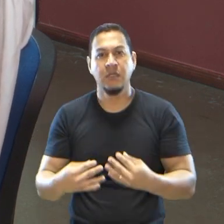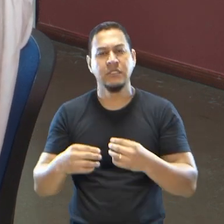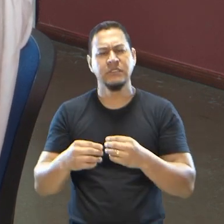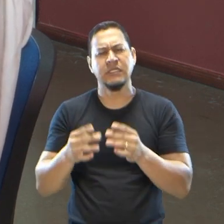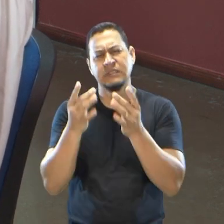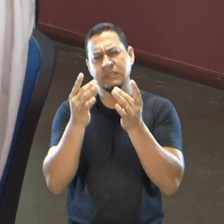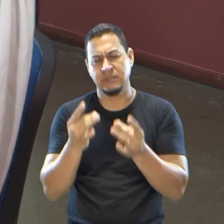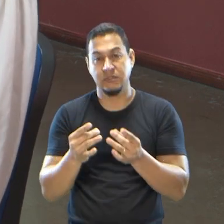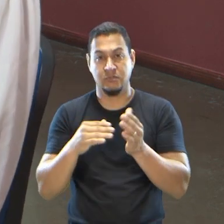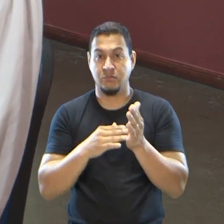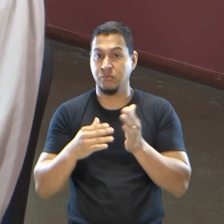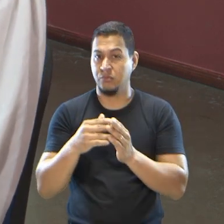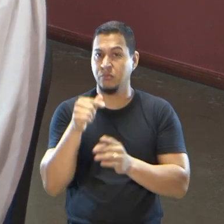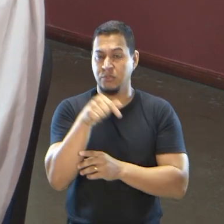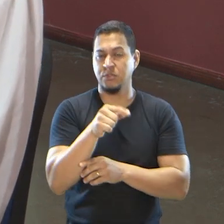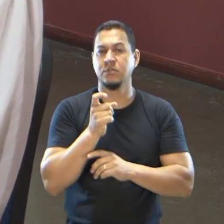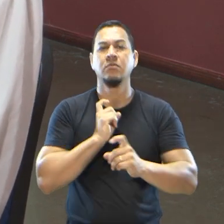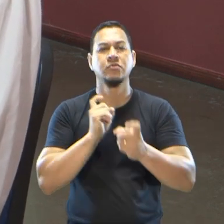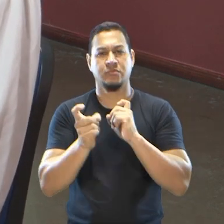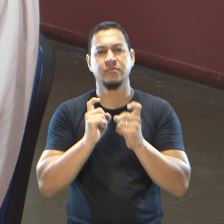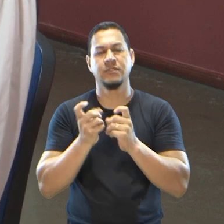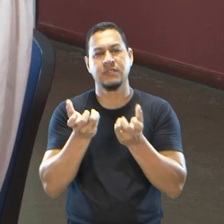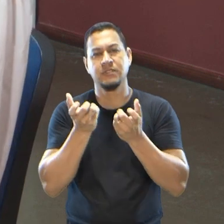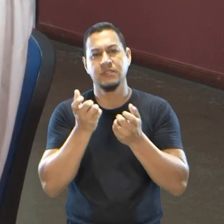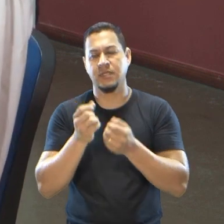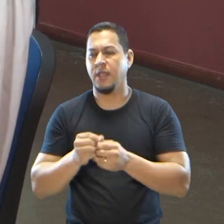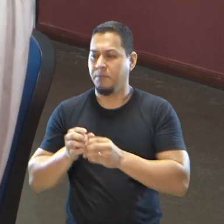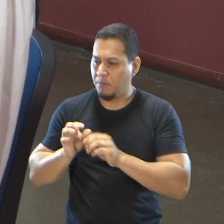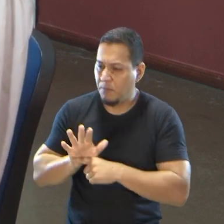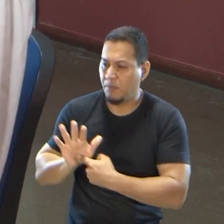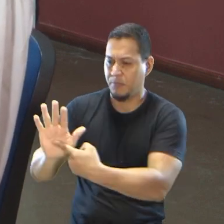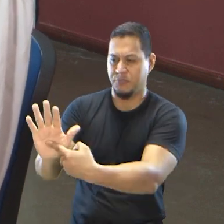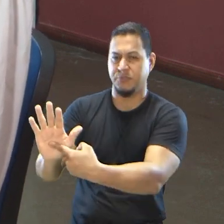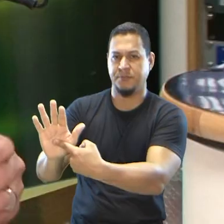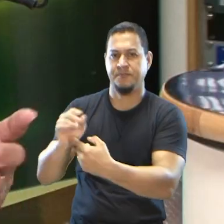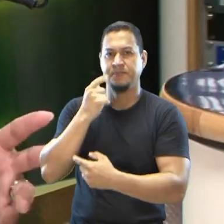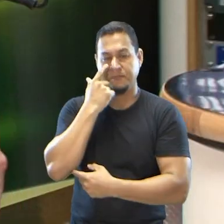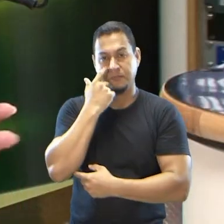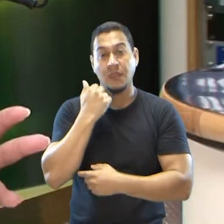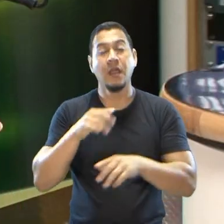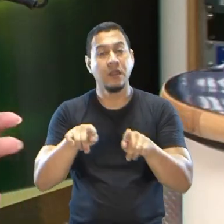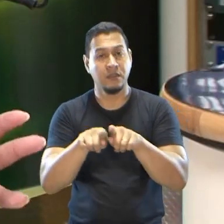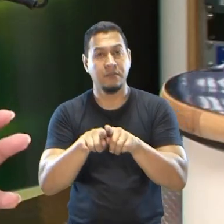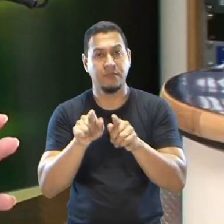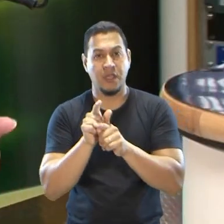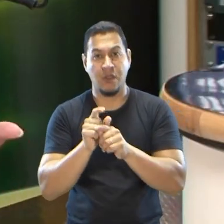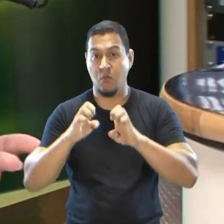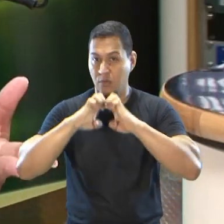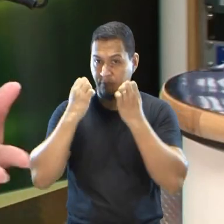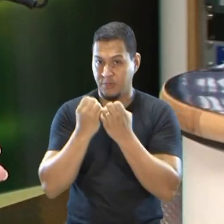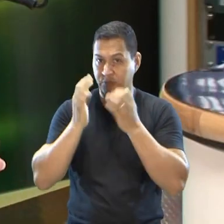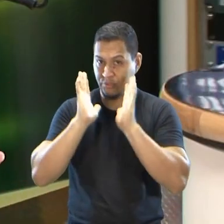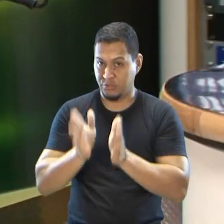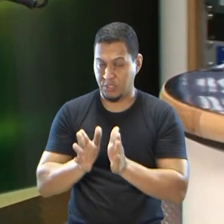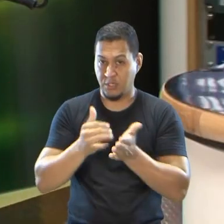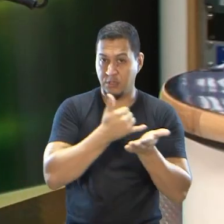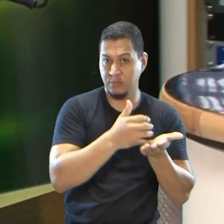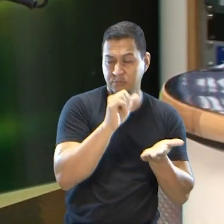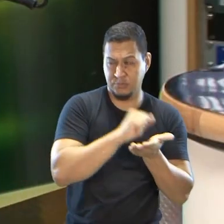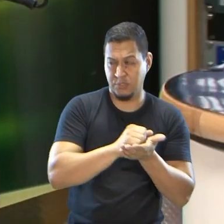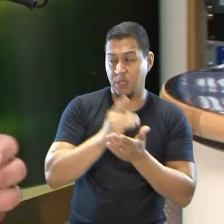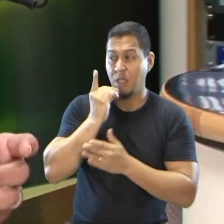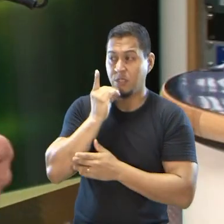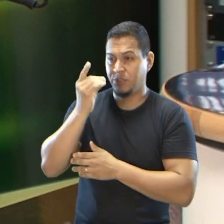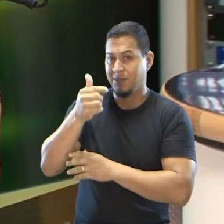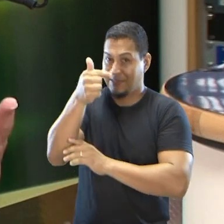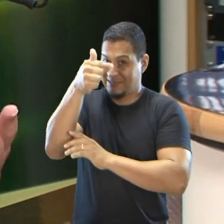Então, tudo isso são discussões que a gente quer levantar. E o evento já está com inscrições abertas, né? Até